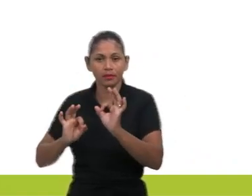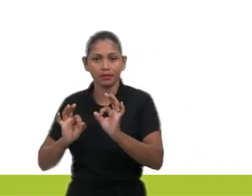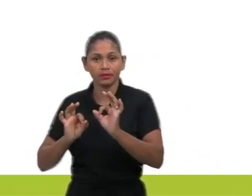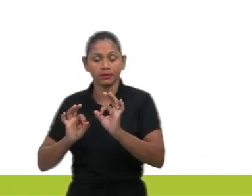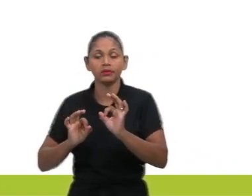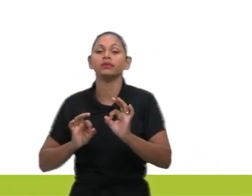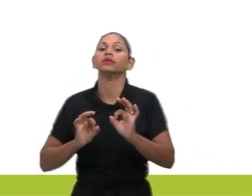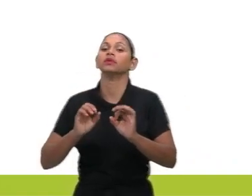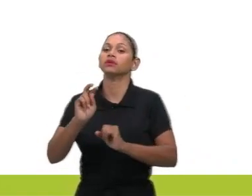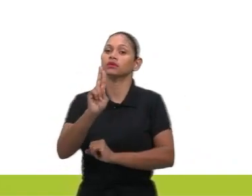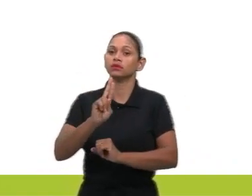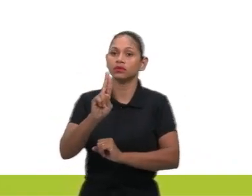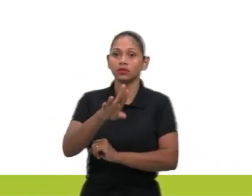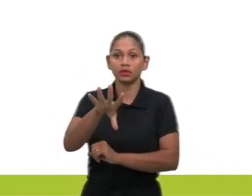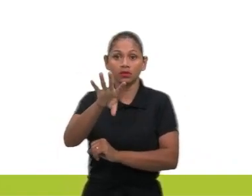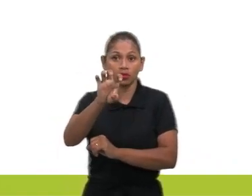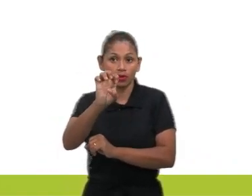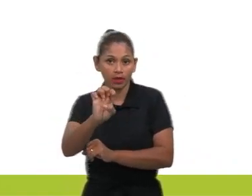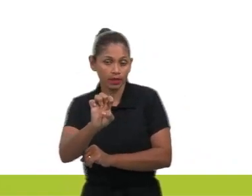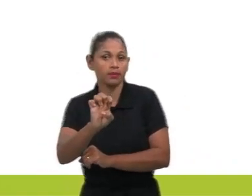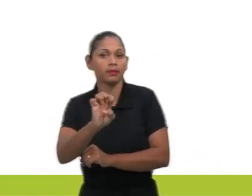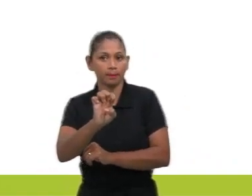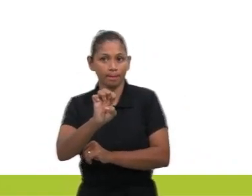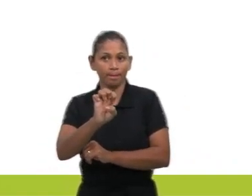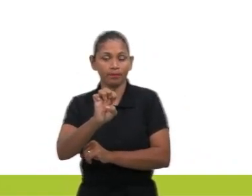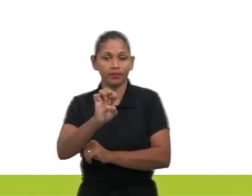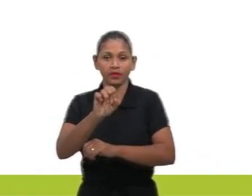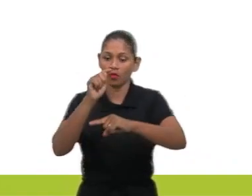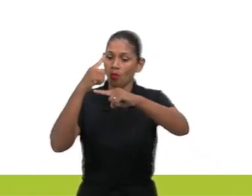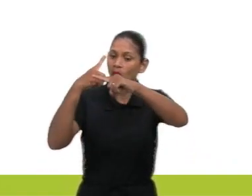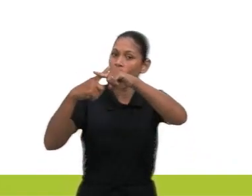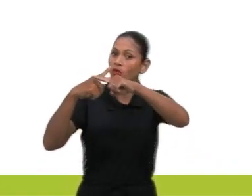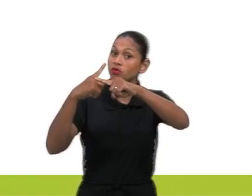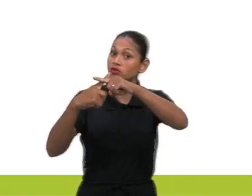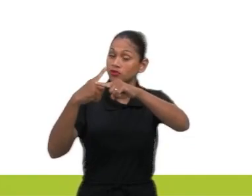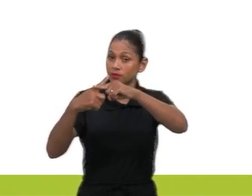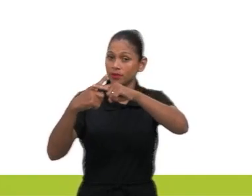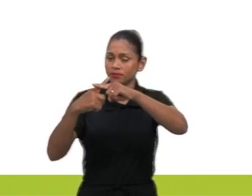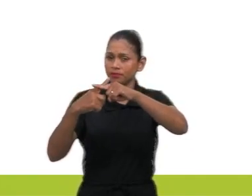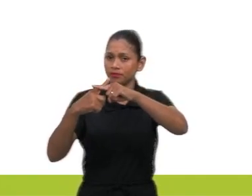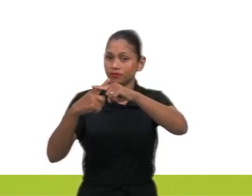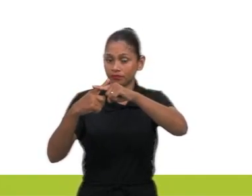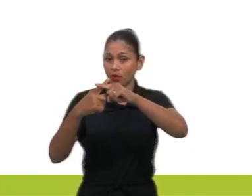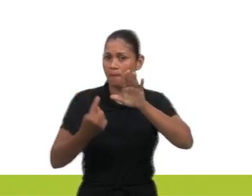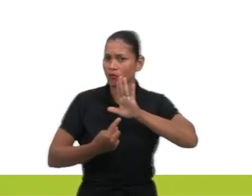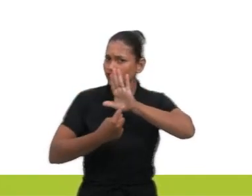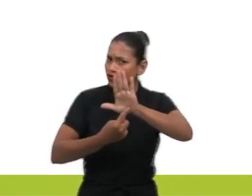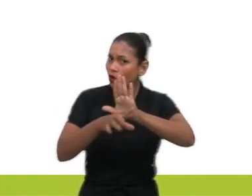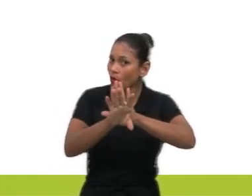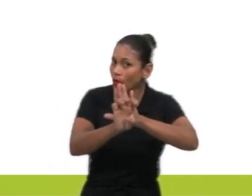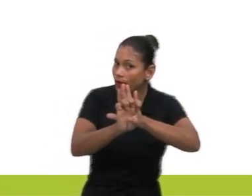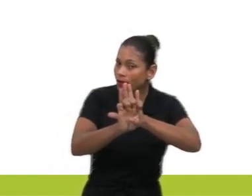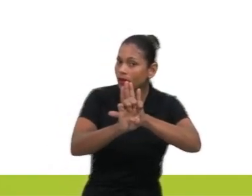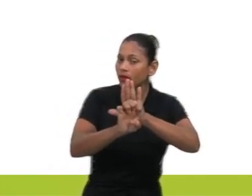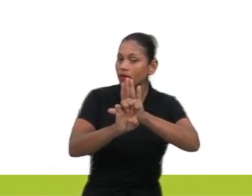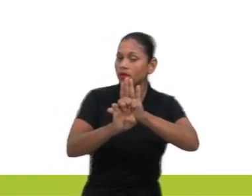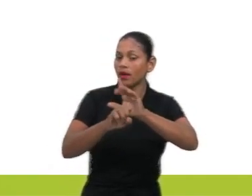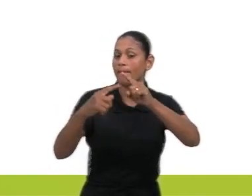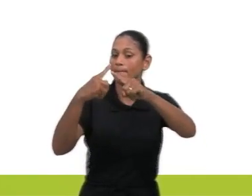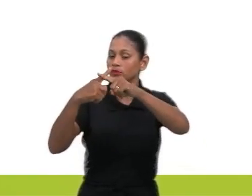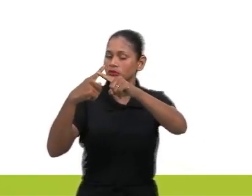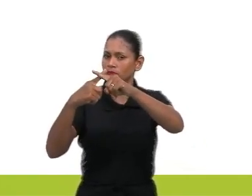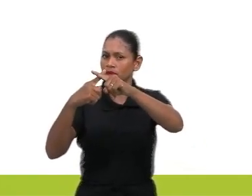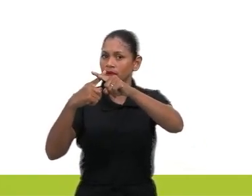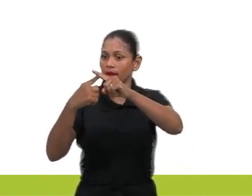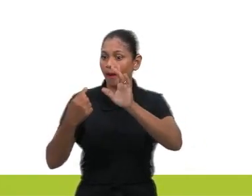E, né? Quando você utiliza o E, você multiplica, né? Apareceu o E no comando, multiplica. Apareceu o OU,